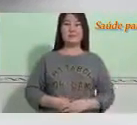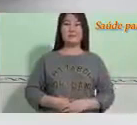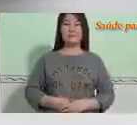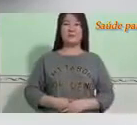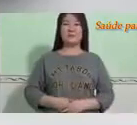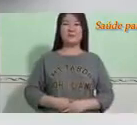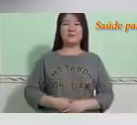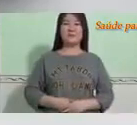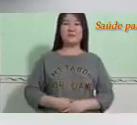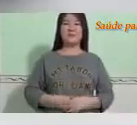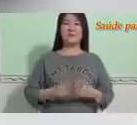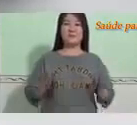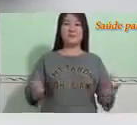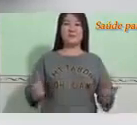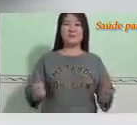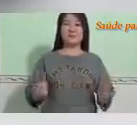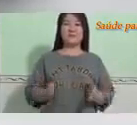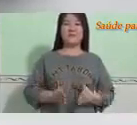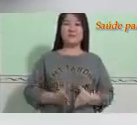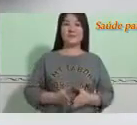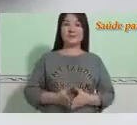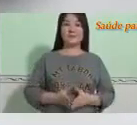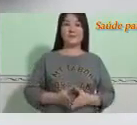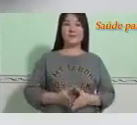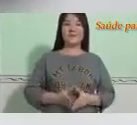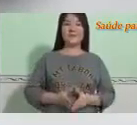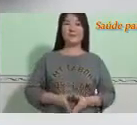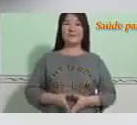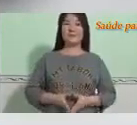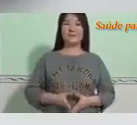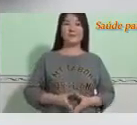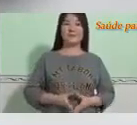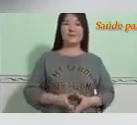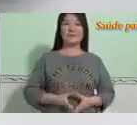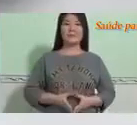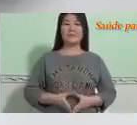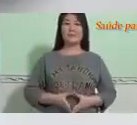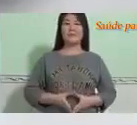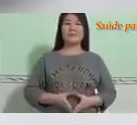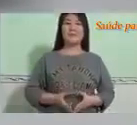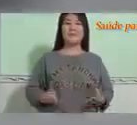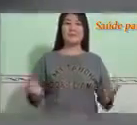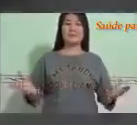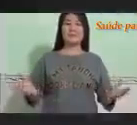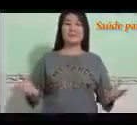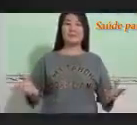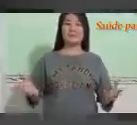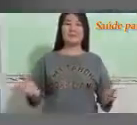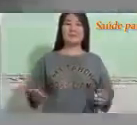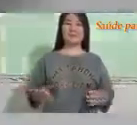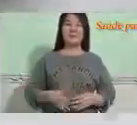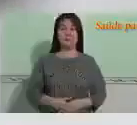S nanopartículas nos peixes, vírgula, por meio do USA 12 rios, vírgula, um laboratório que capta a luz específica